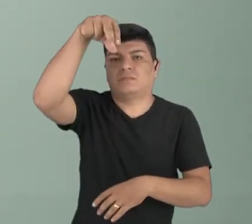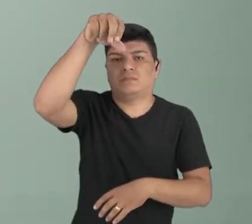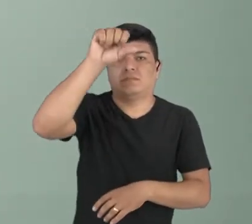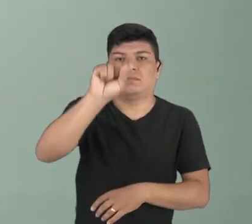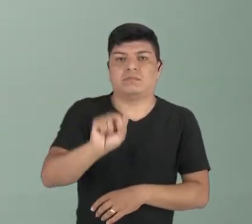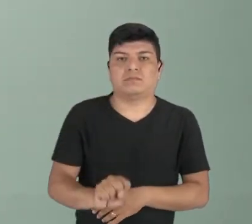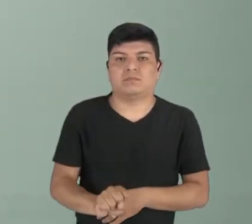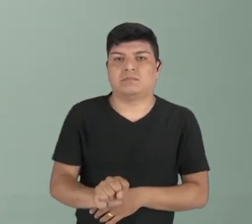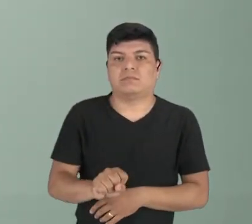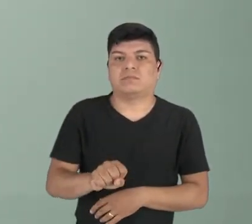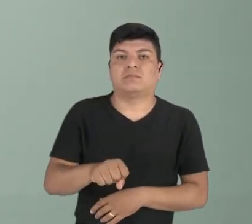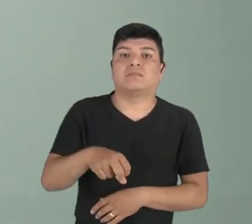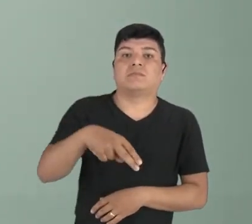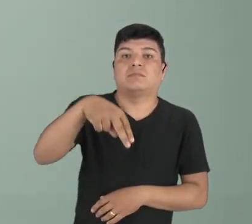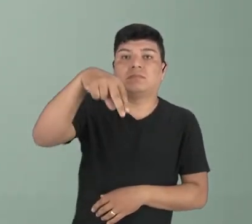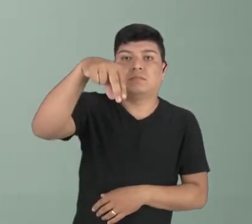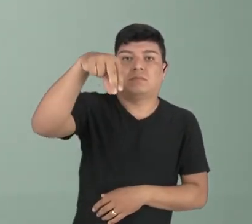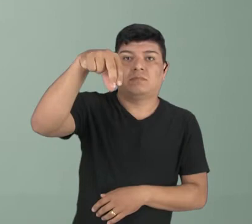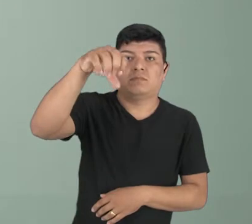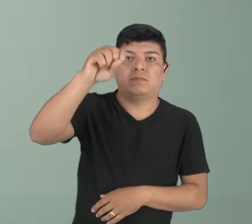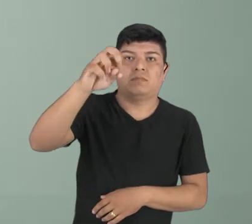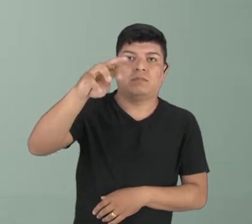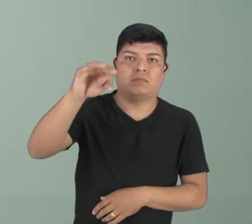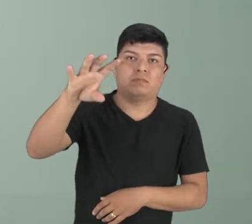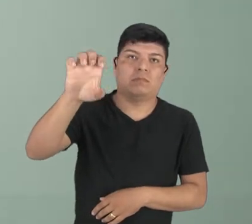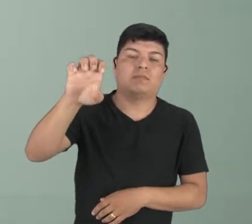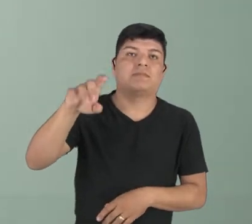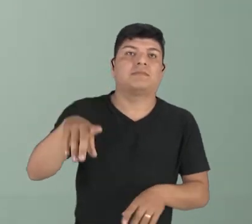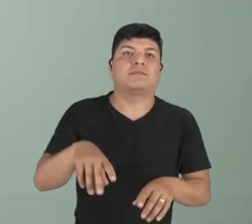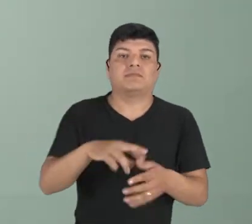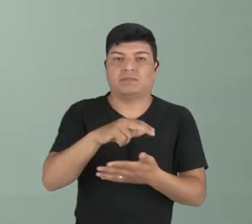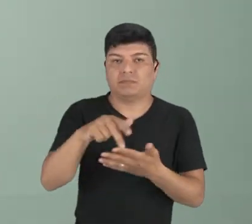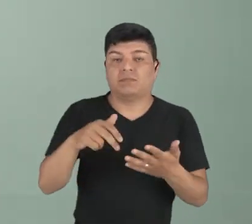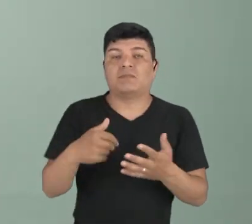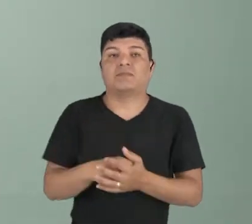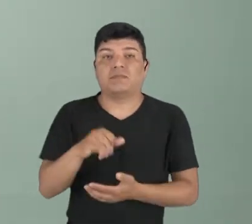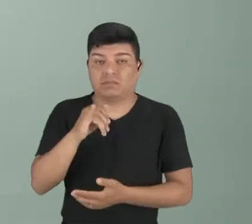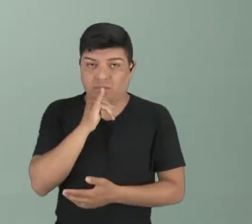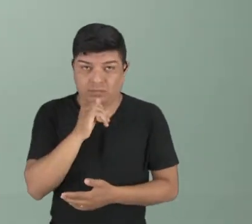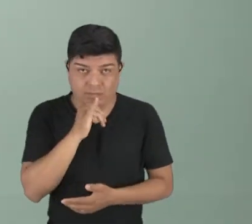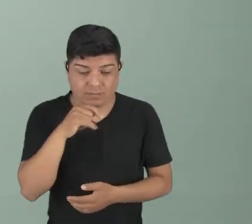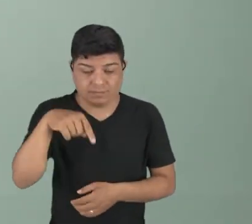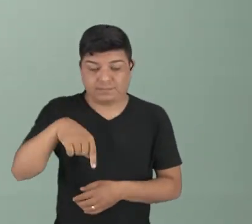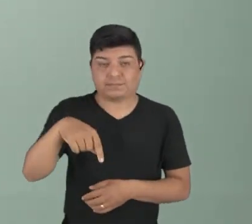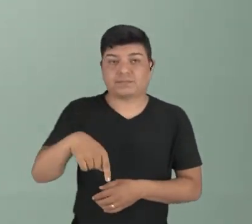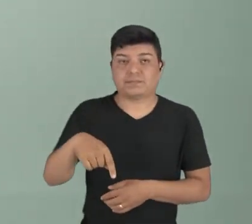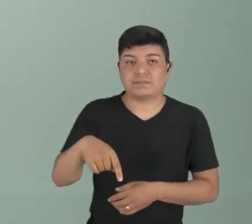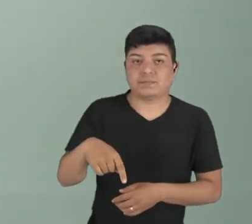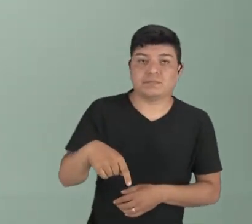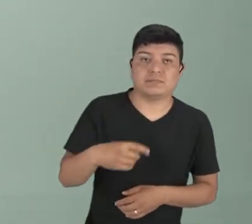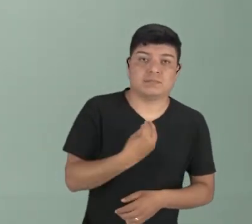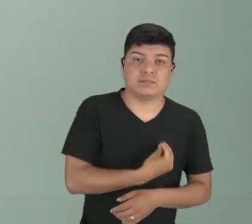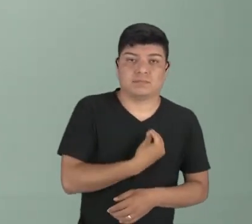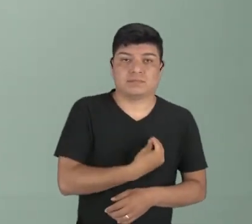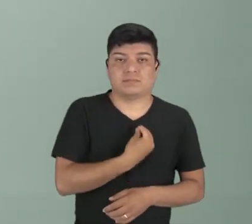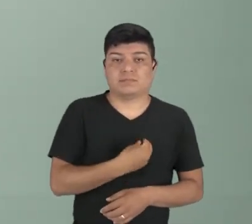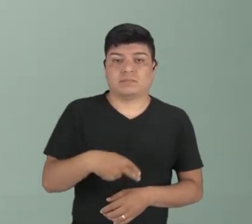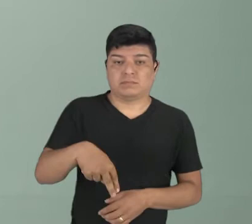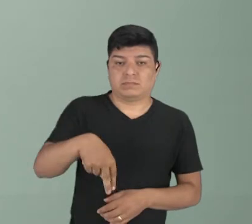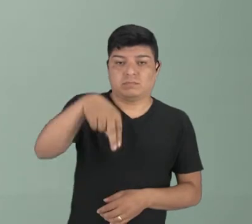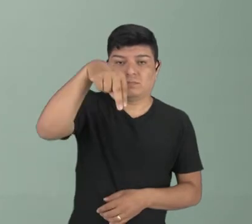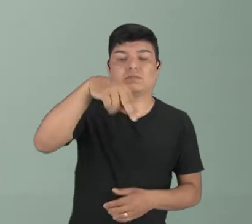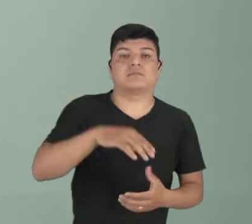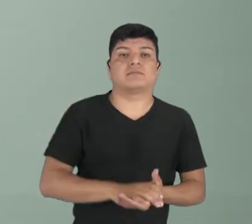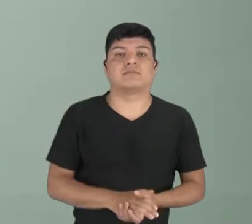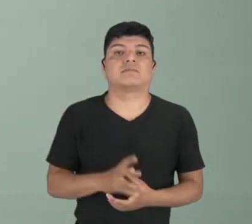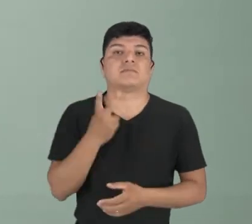Sul, Nordeste, Centro-Oeste e Sudeste. Se a gente for pensar aqui no nosso caso, que é onde estamos localizados no norte,